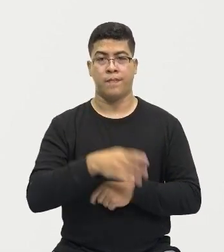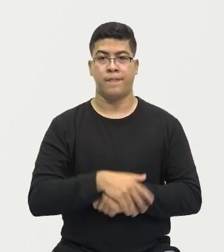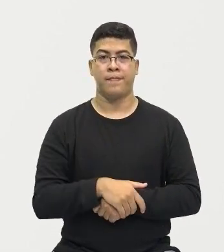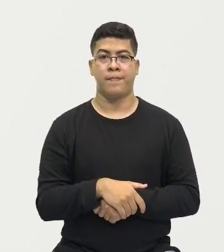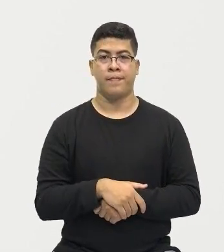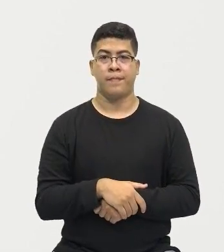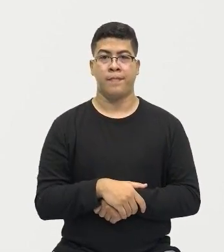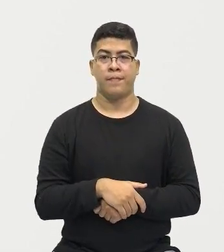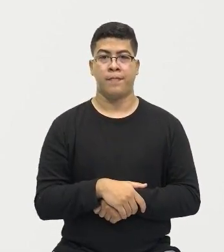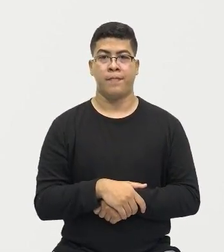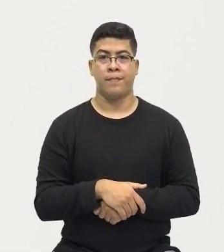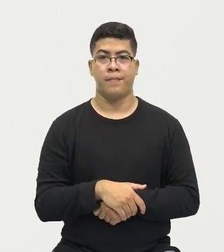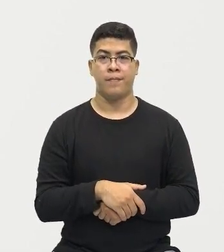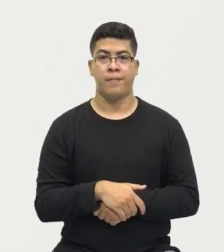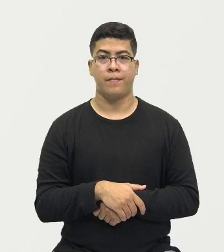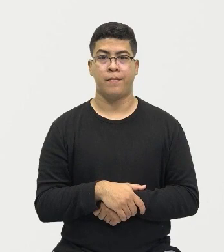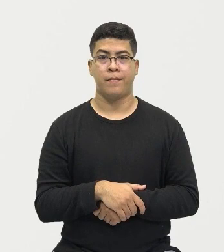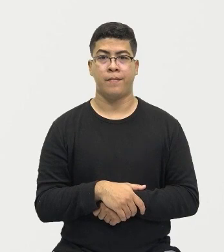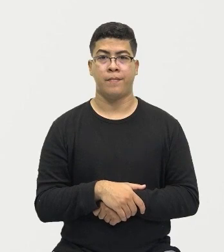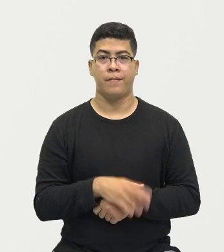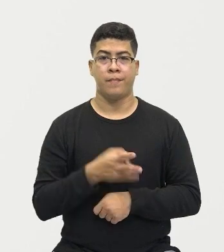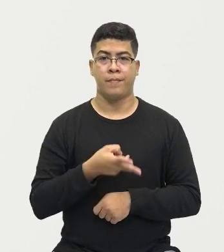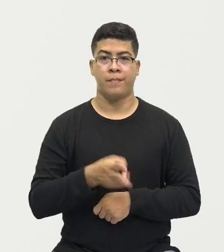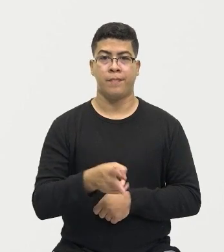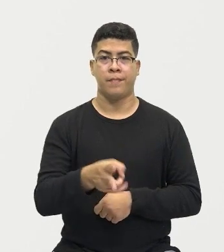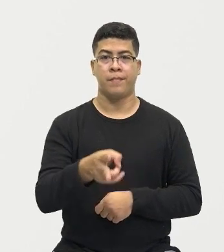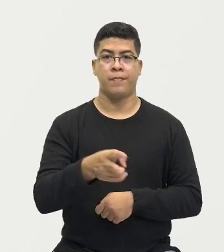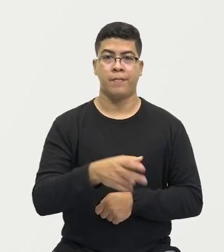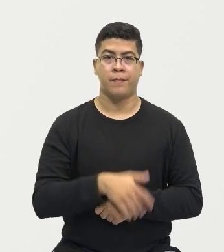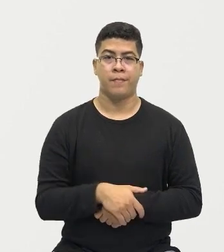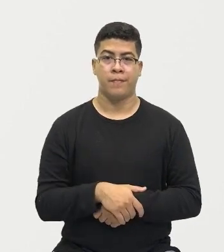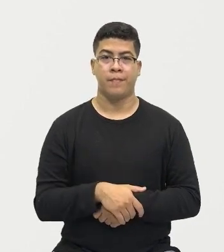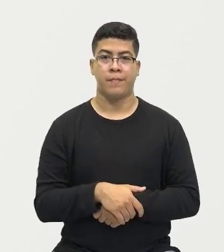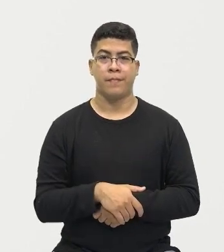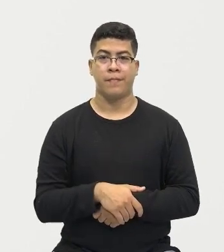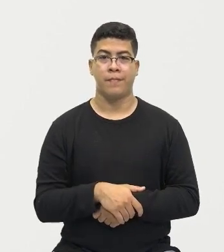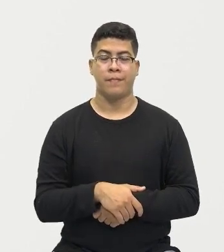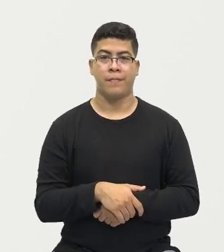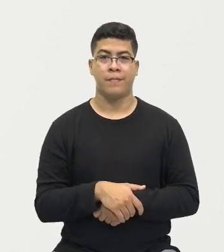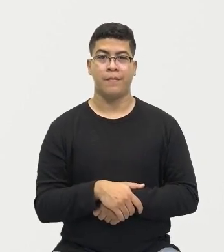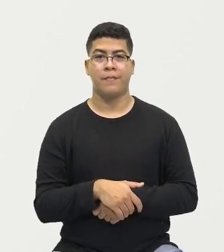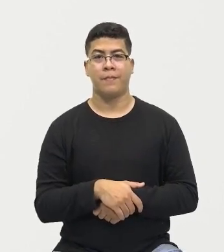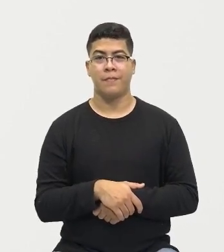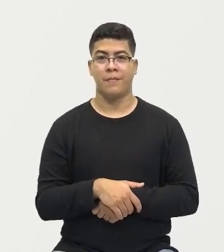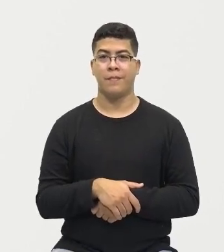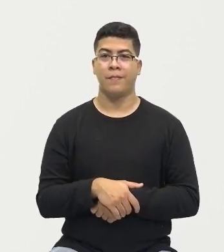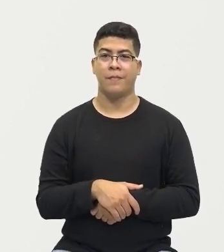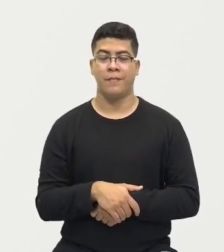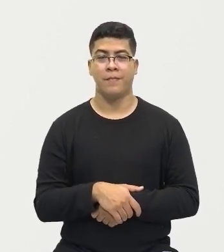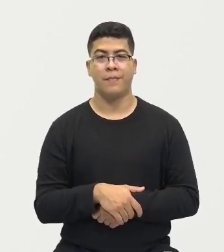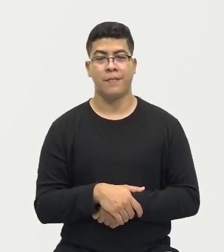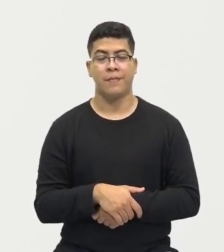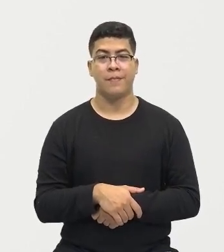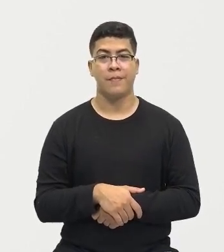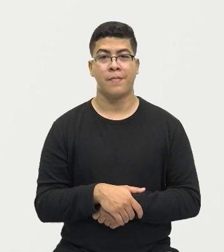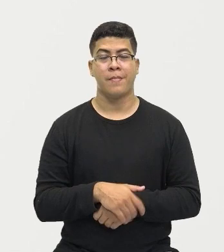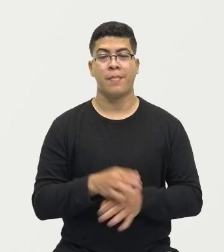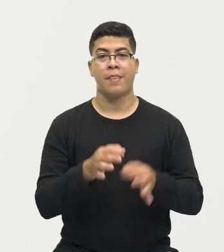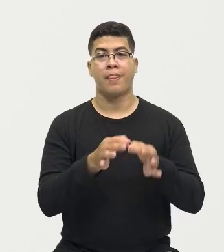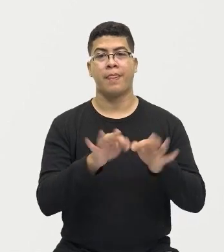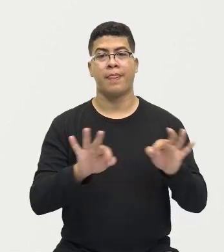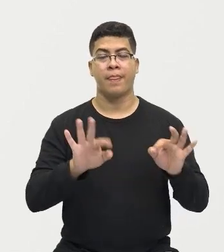direta. Muito bem. Prosseguindo, olha só. Prosseguindo. Oração